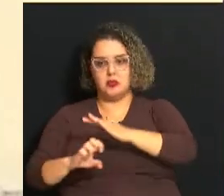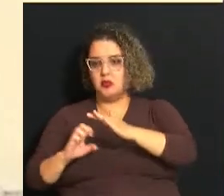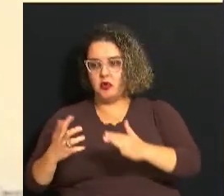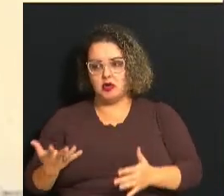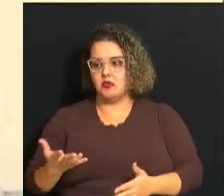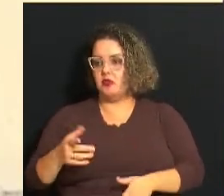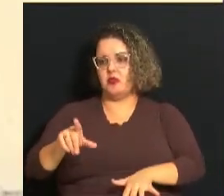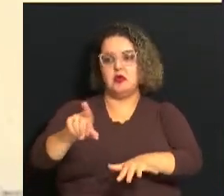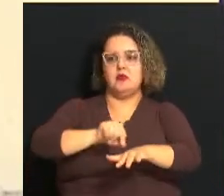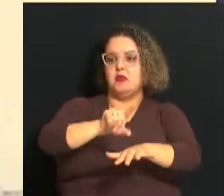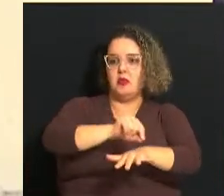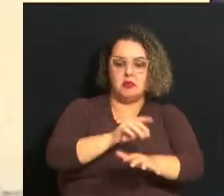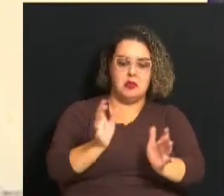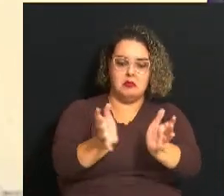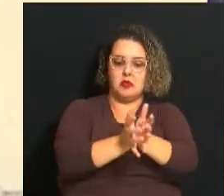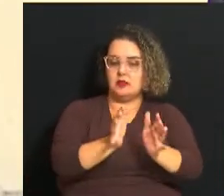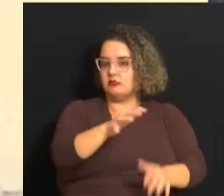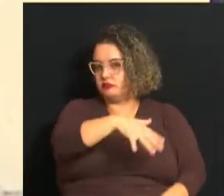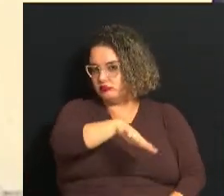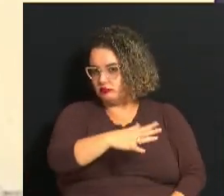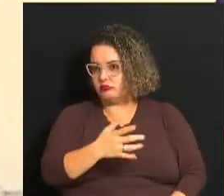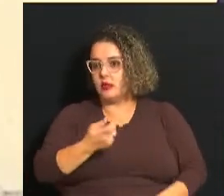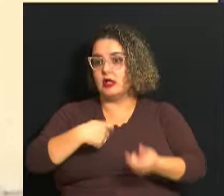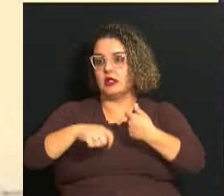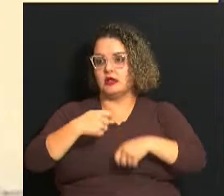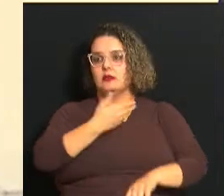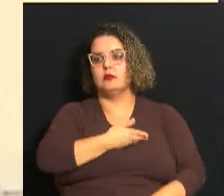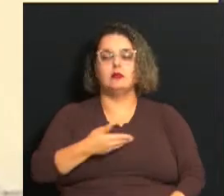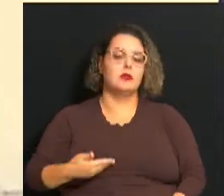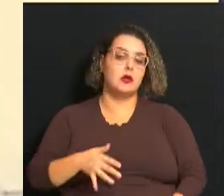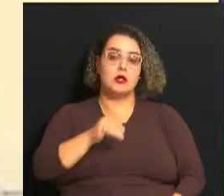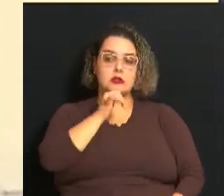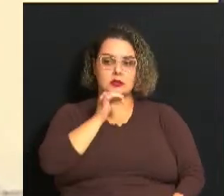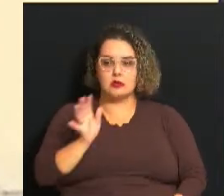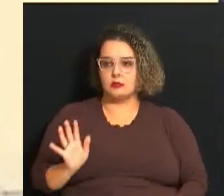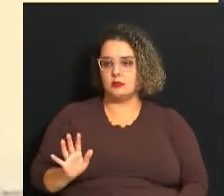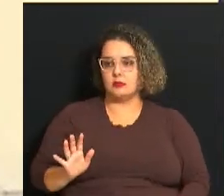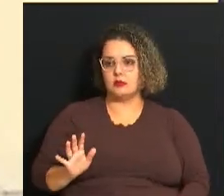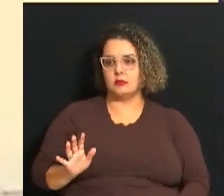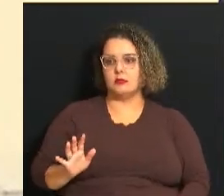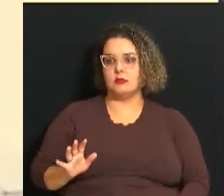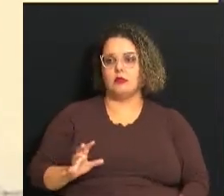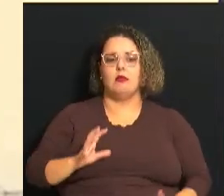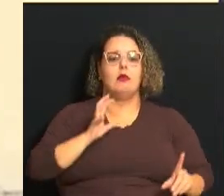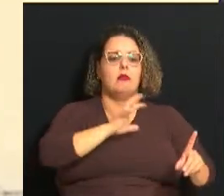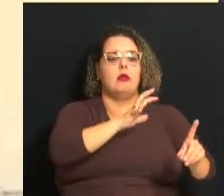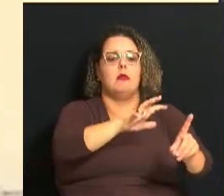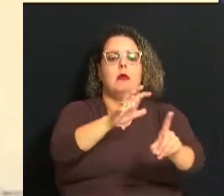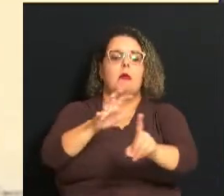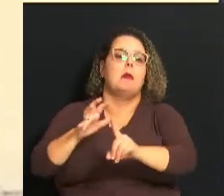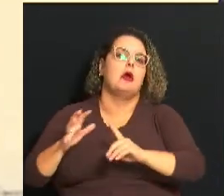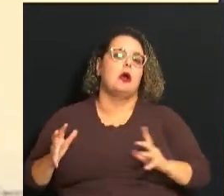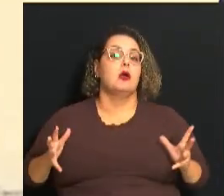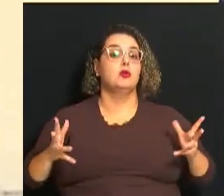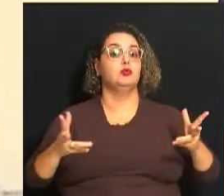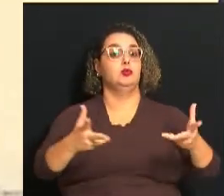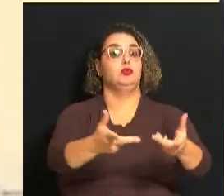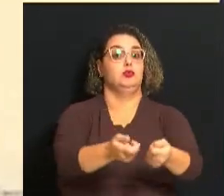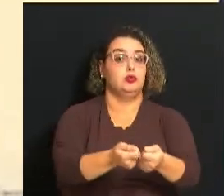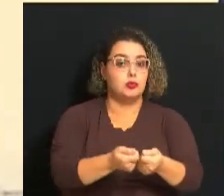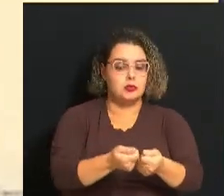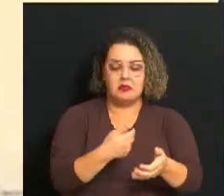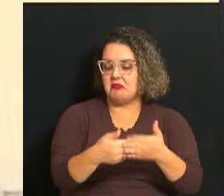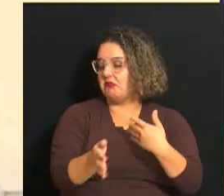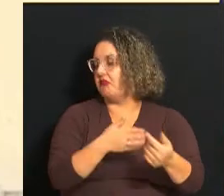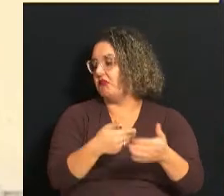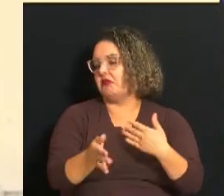segmento um setor da administração pública por exemplo esse assédio coletivo porque ele é direcionado a todos indistintamente